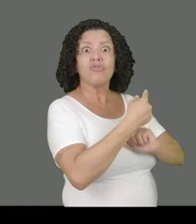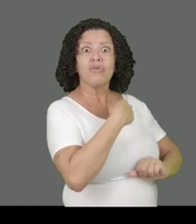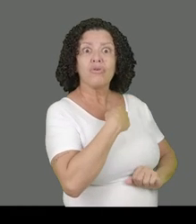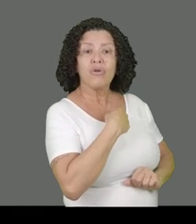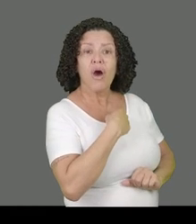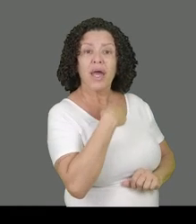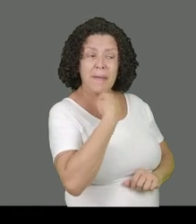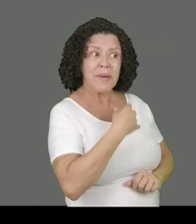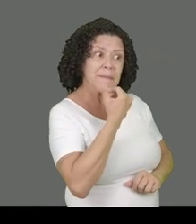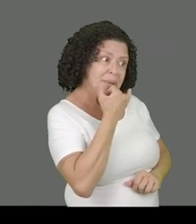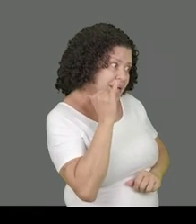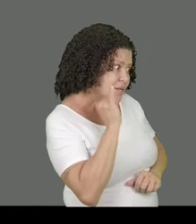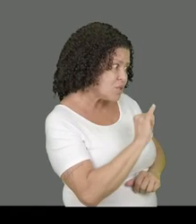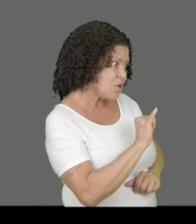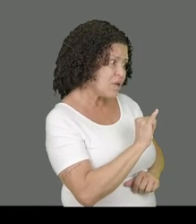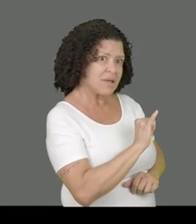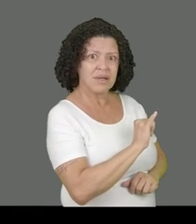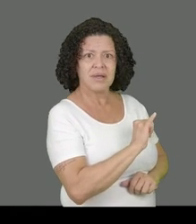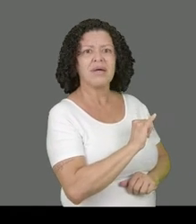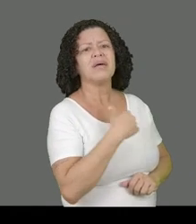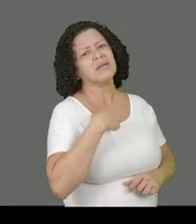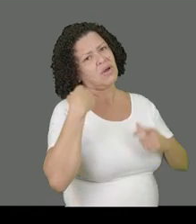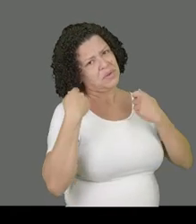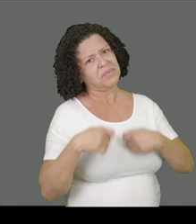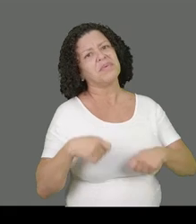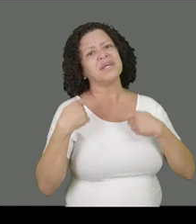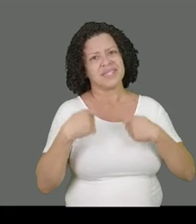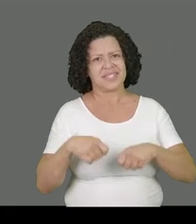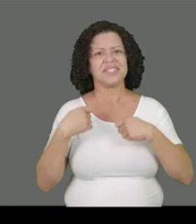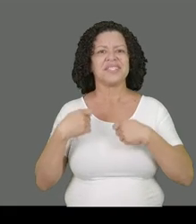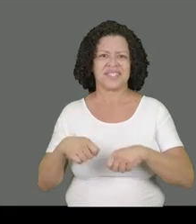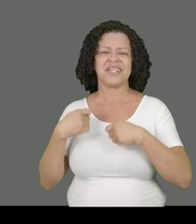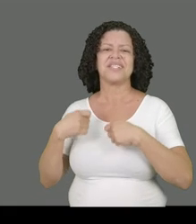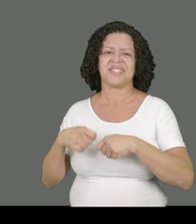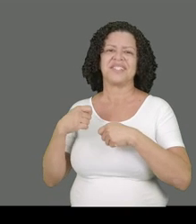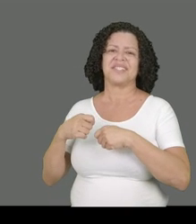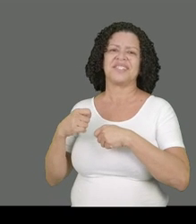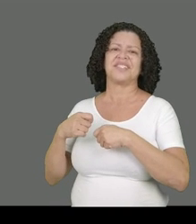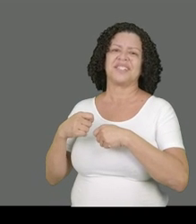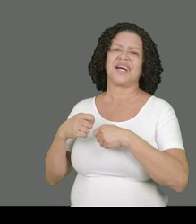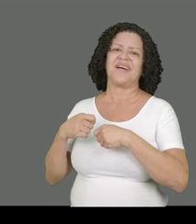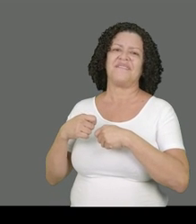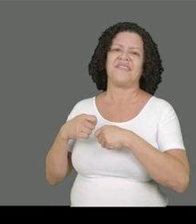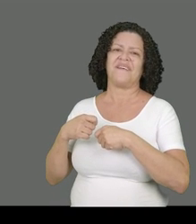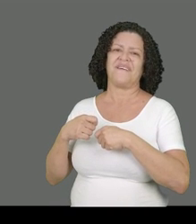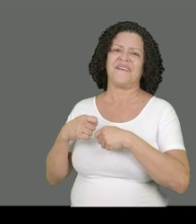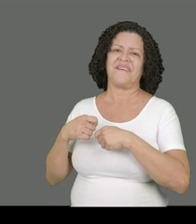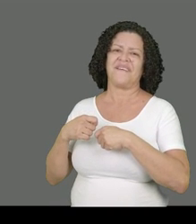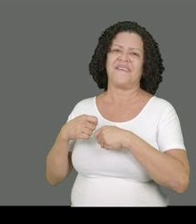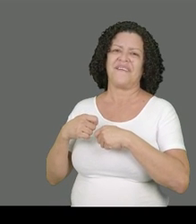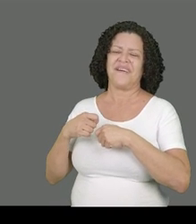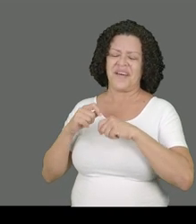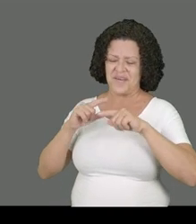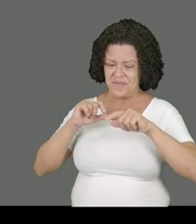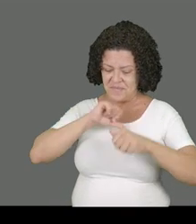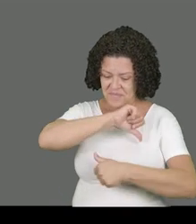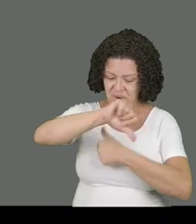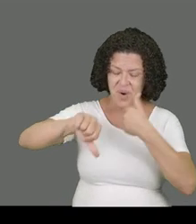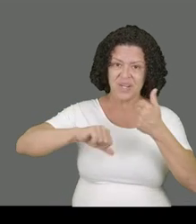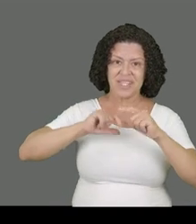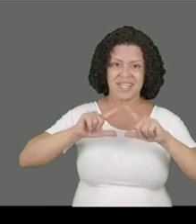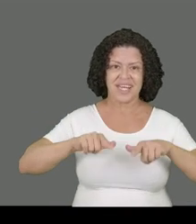junto conosco para que nós nos perdoemos, nós precisamos substituir as